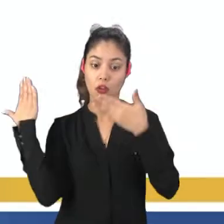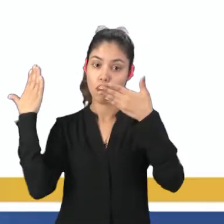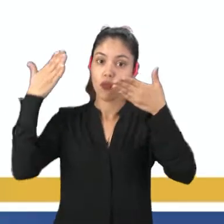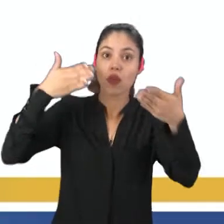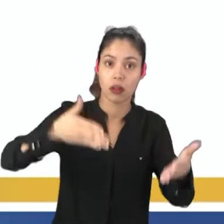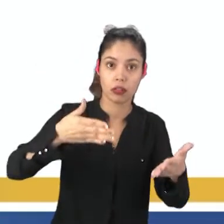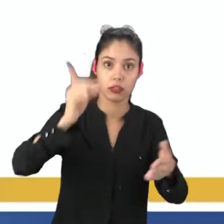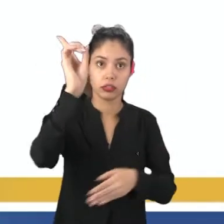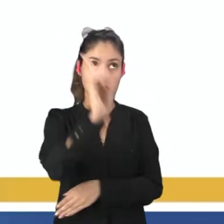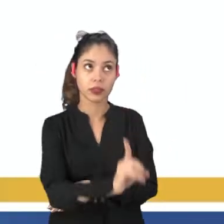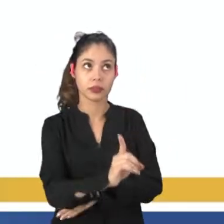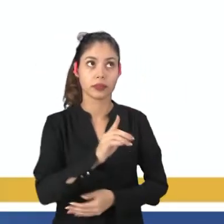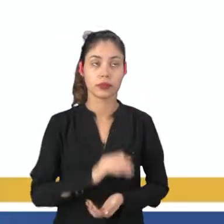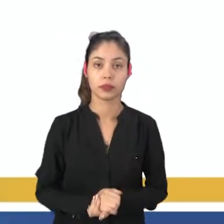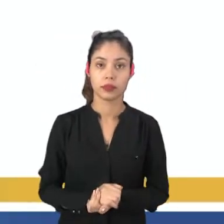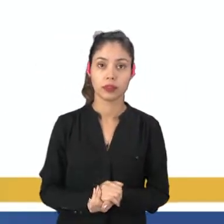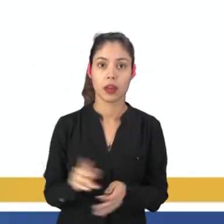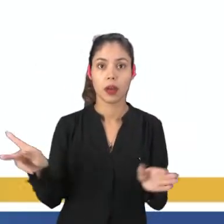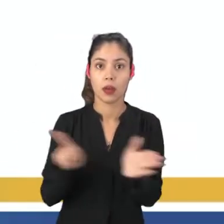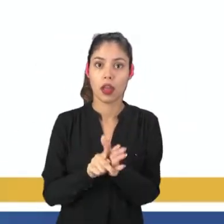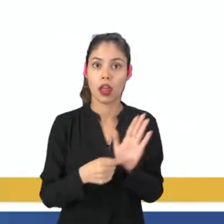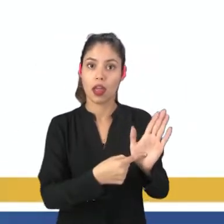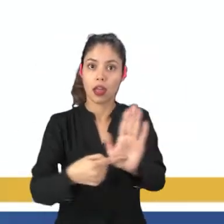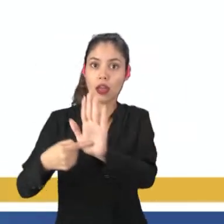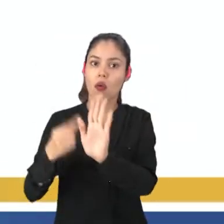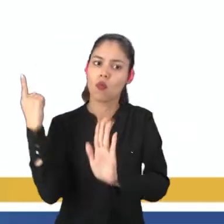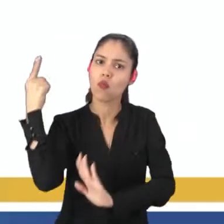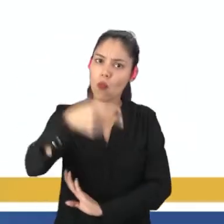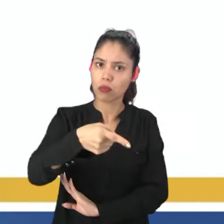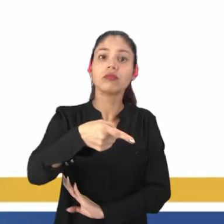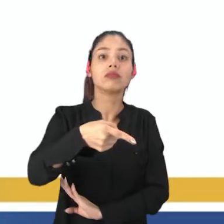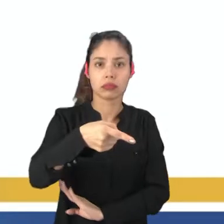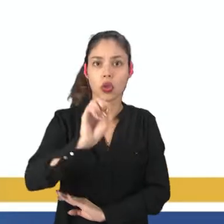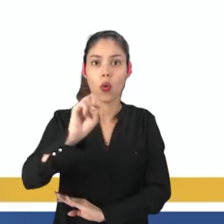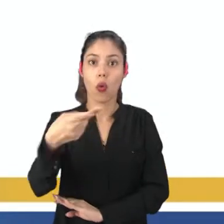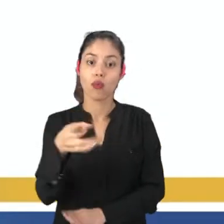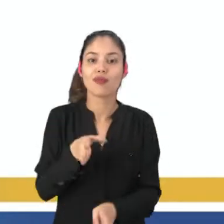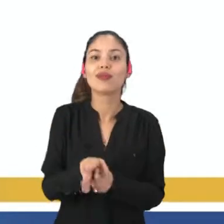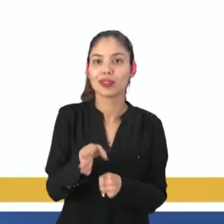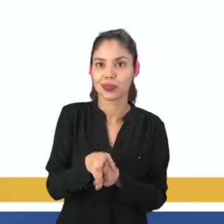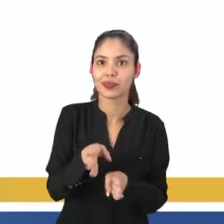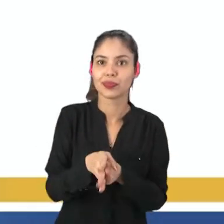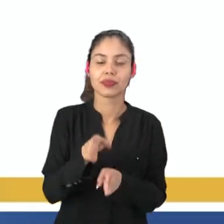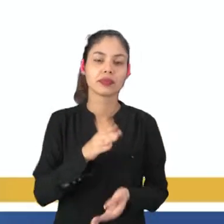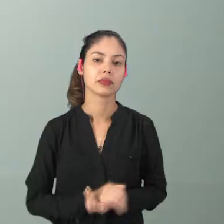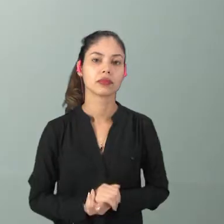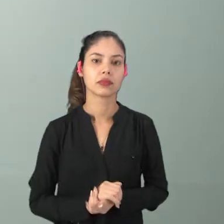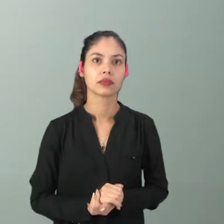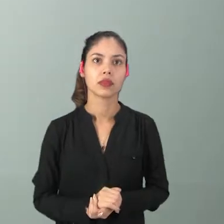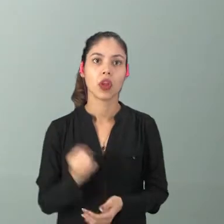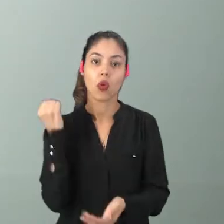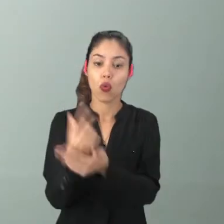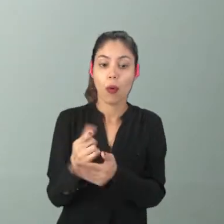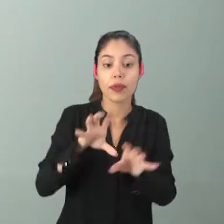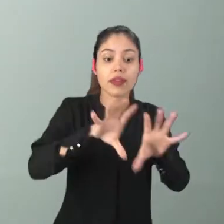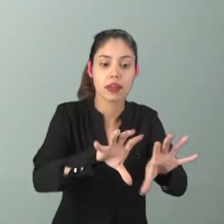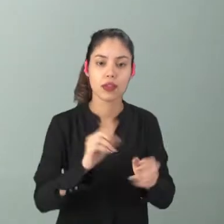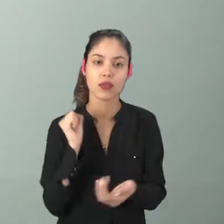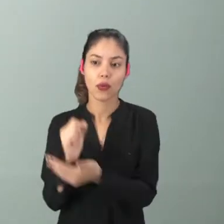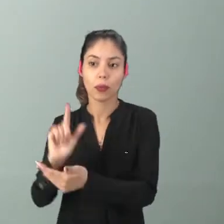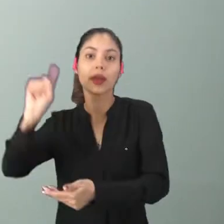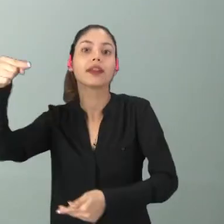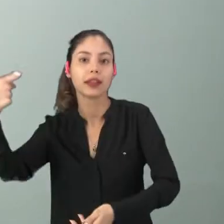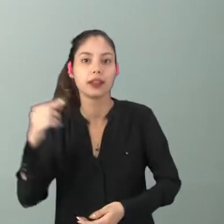direta. Ele se refere diretamente a você, dando uma ordem ou um conselho. Tipo, compre isso, compre